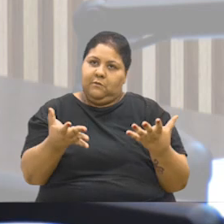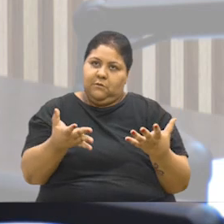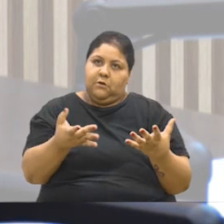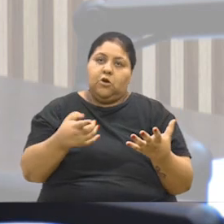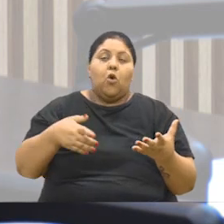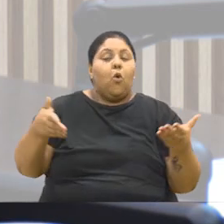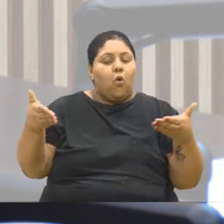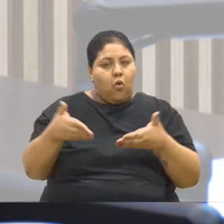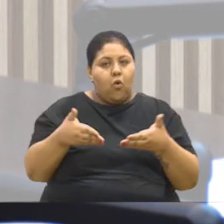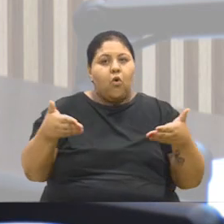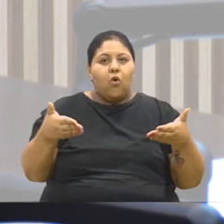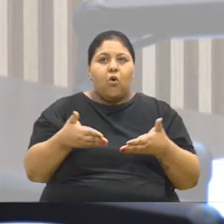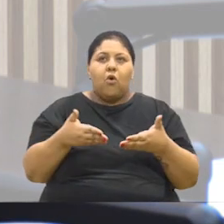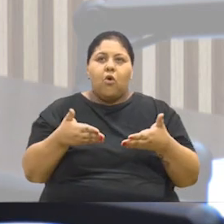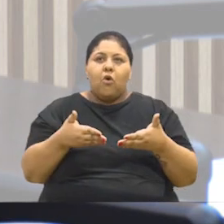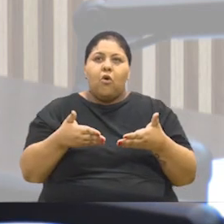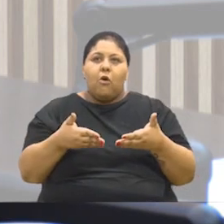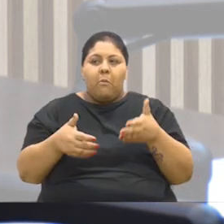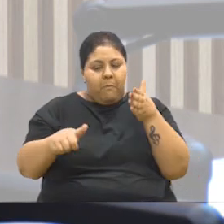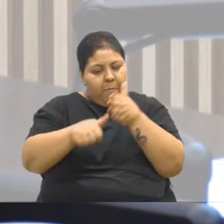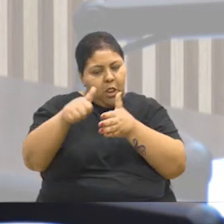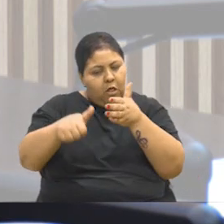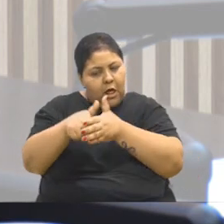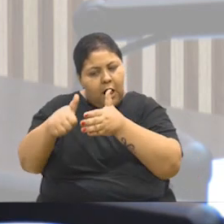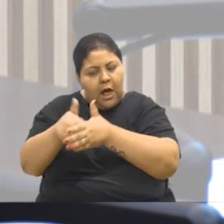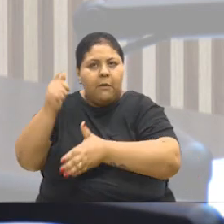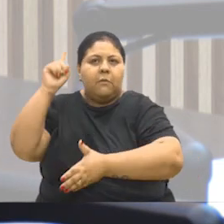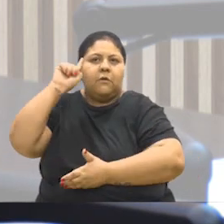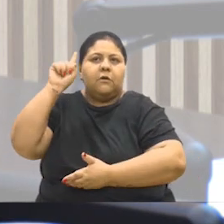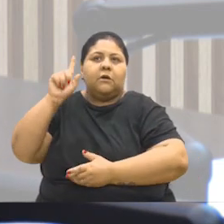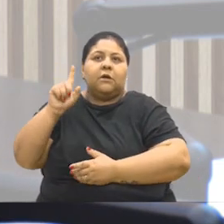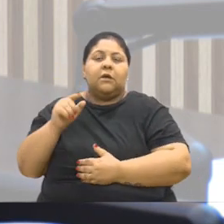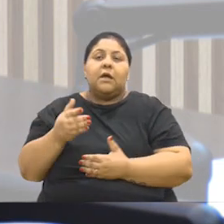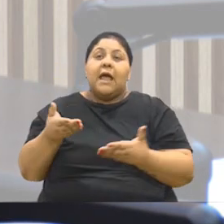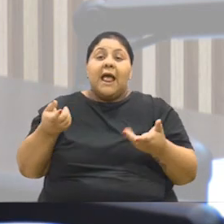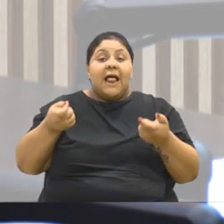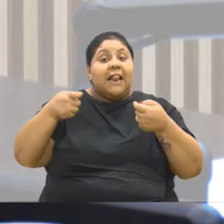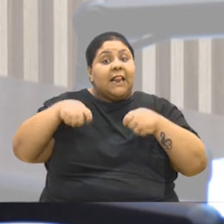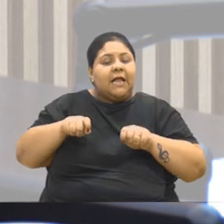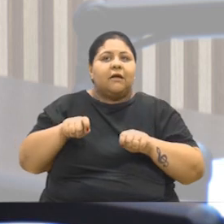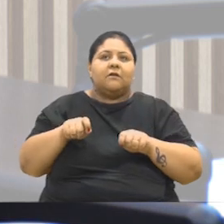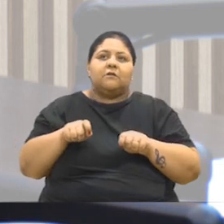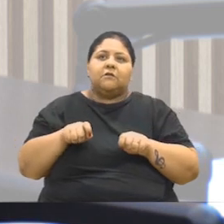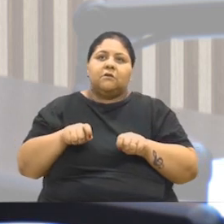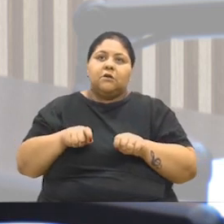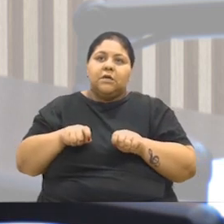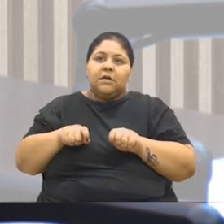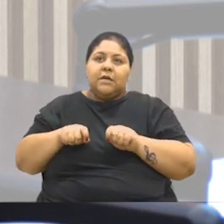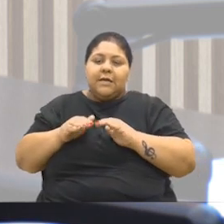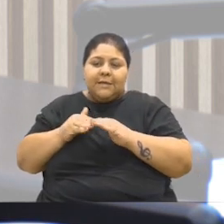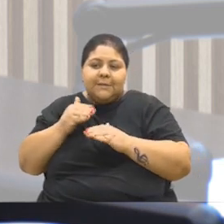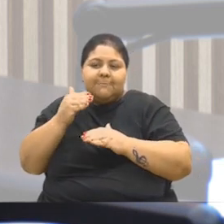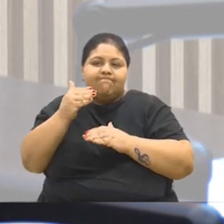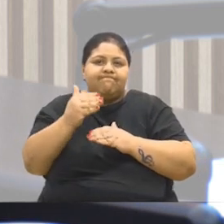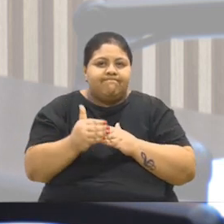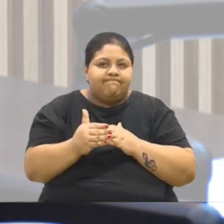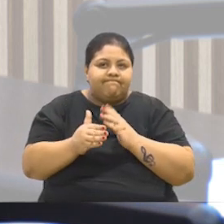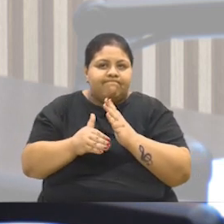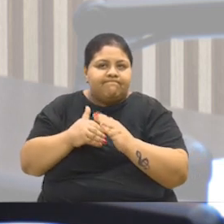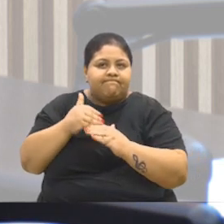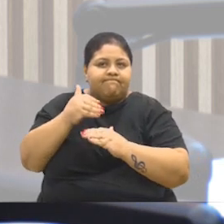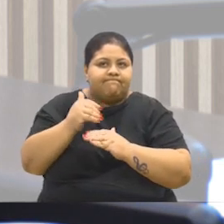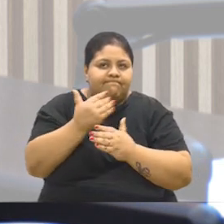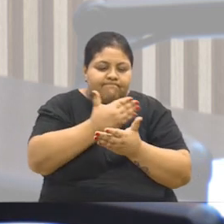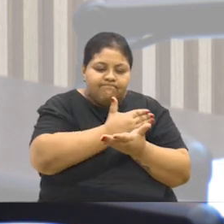perfeito. Nós estamos aqui para nos melhorarmos a cada dia. Então, é necessário que a gente dê esse passo,